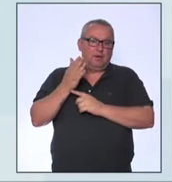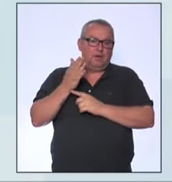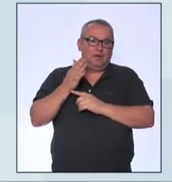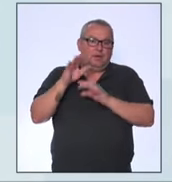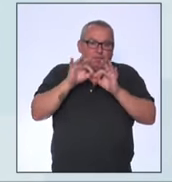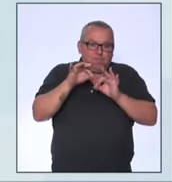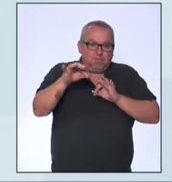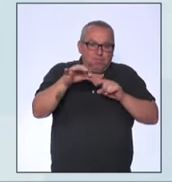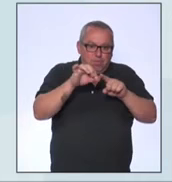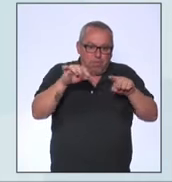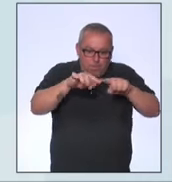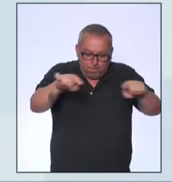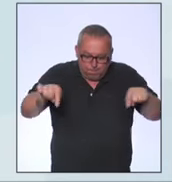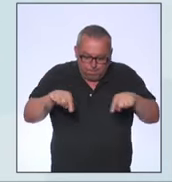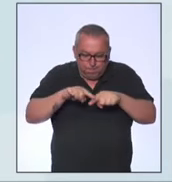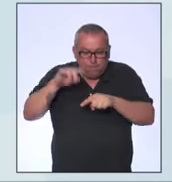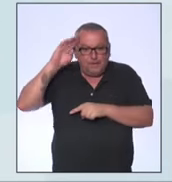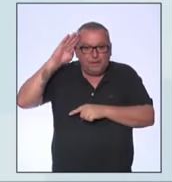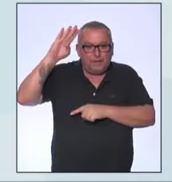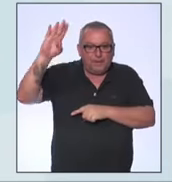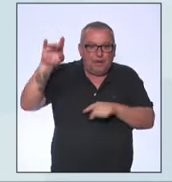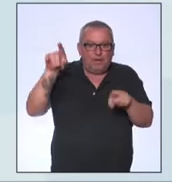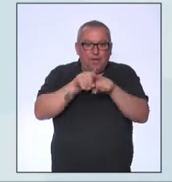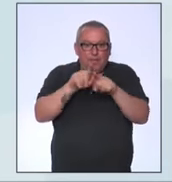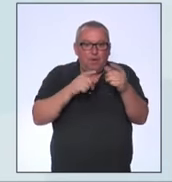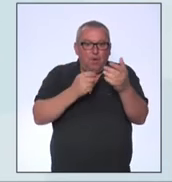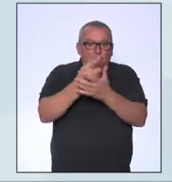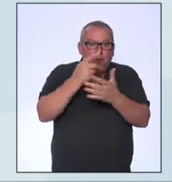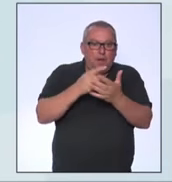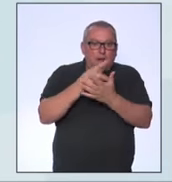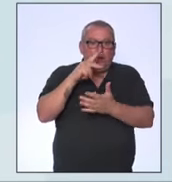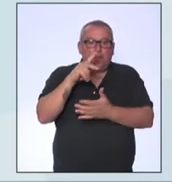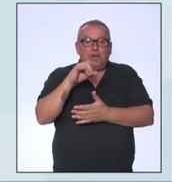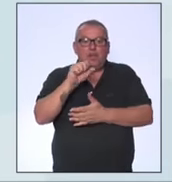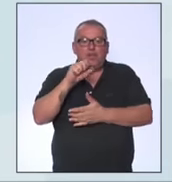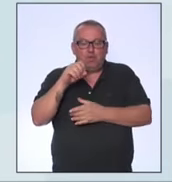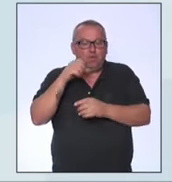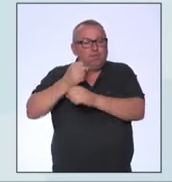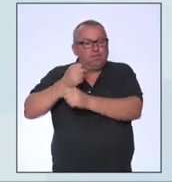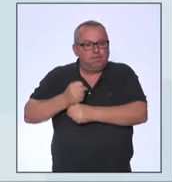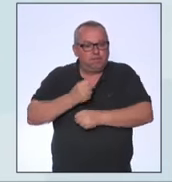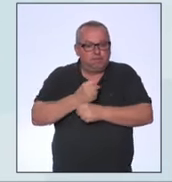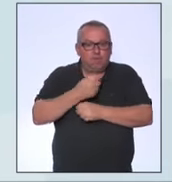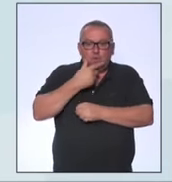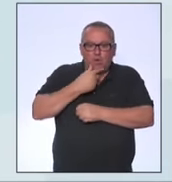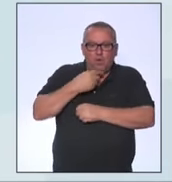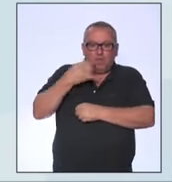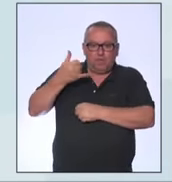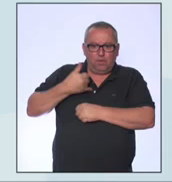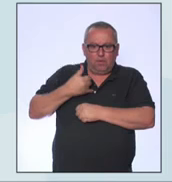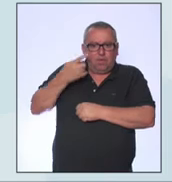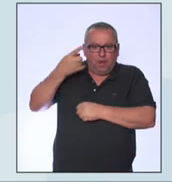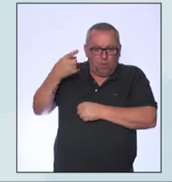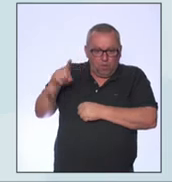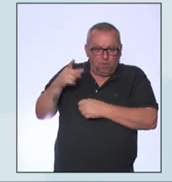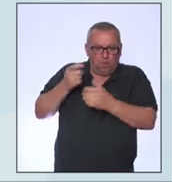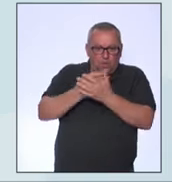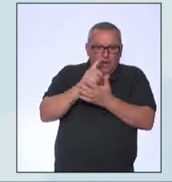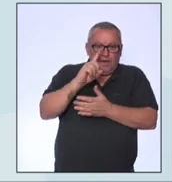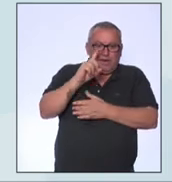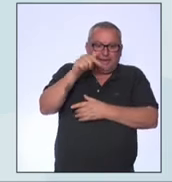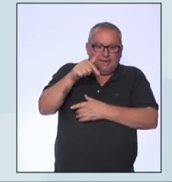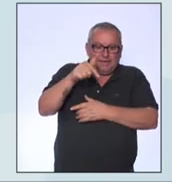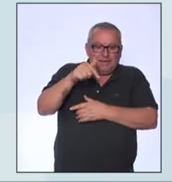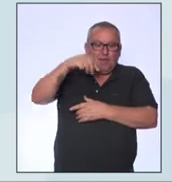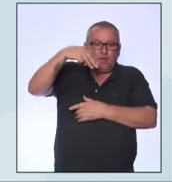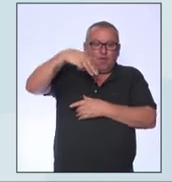Para saber as medidas do quarto principal, a fim de comprar piso para a reforma. O zelador informou que, na última reforma, compraram